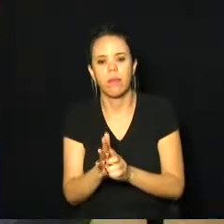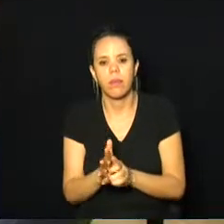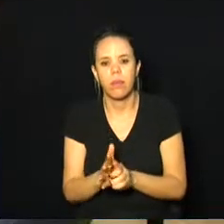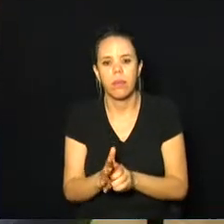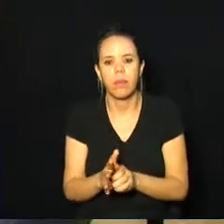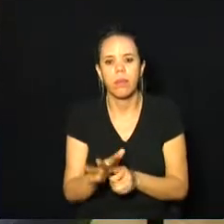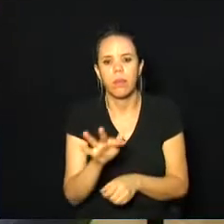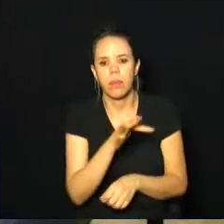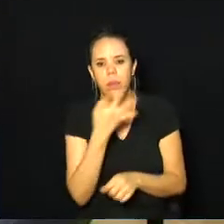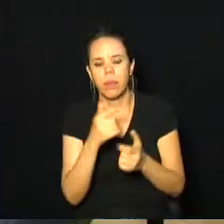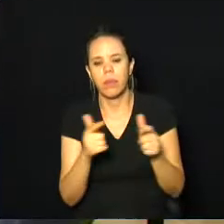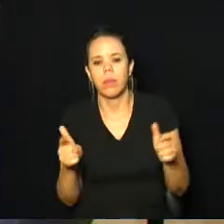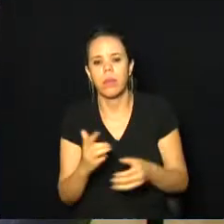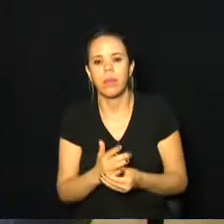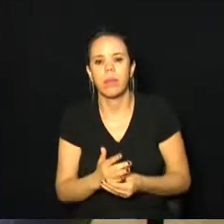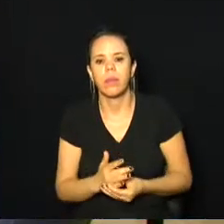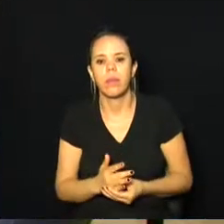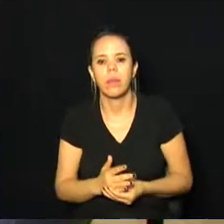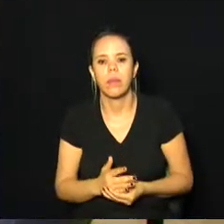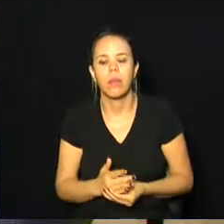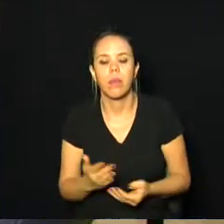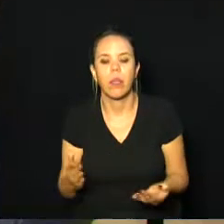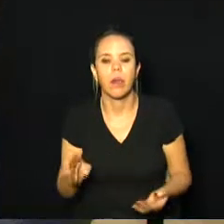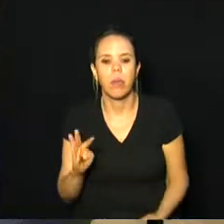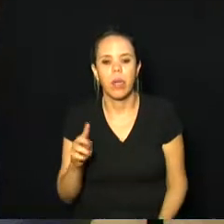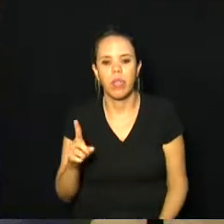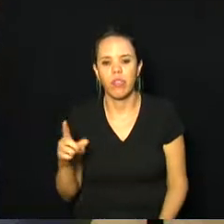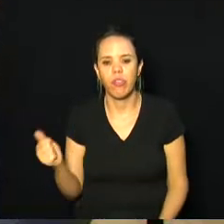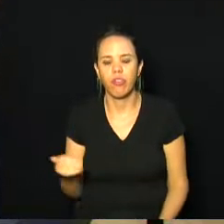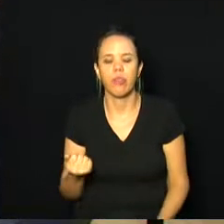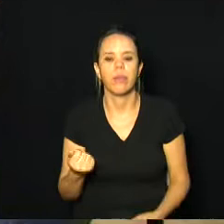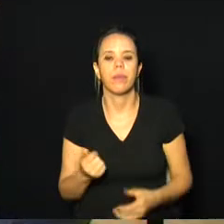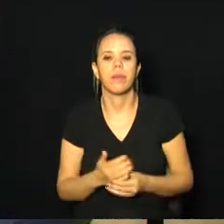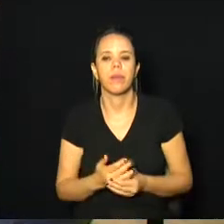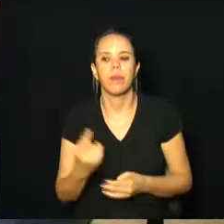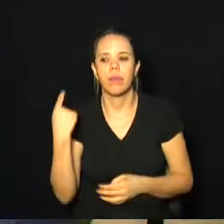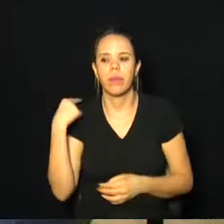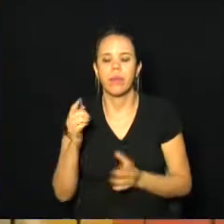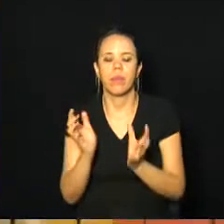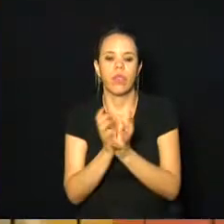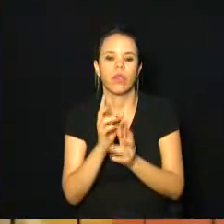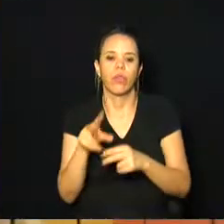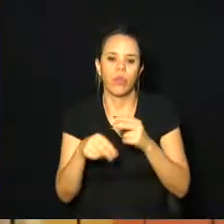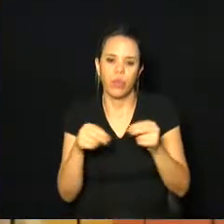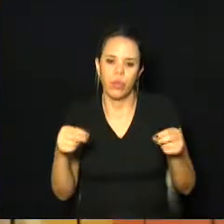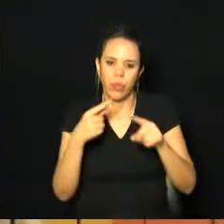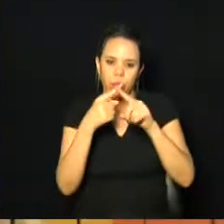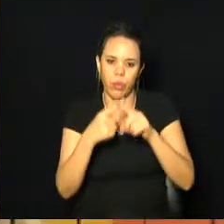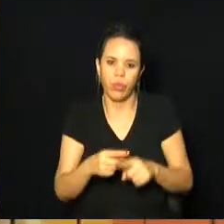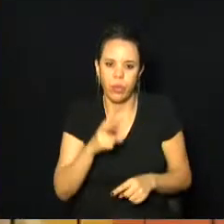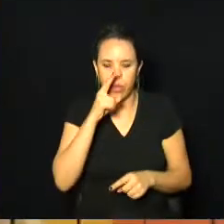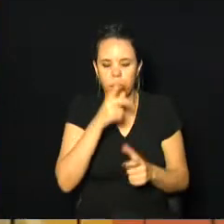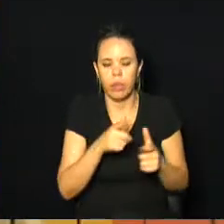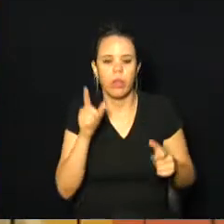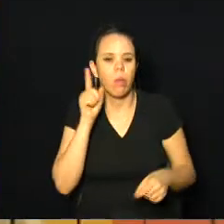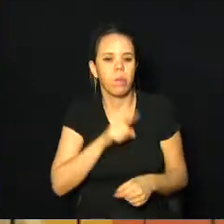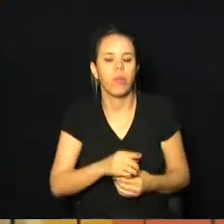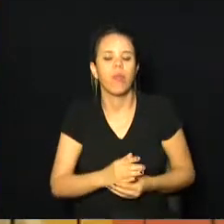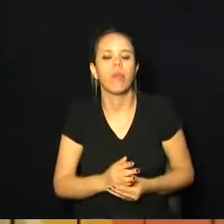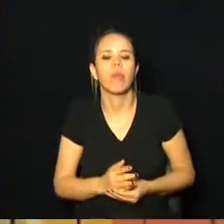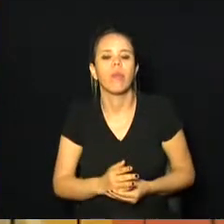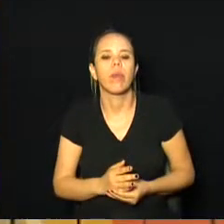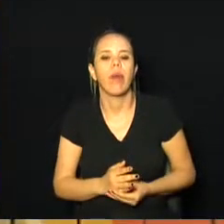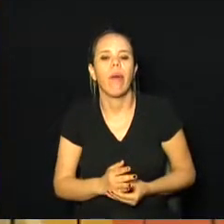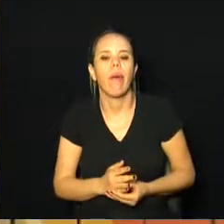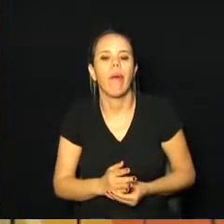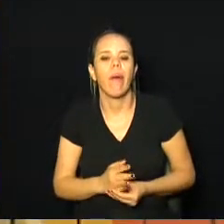França crescendo agora com o Bernardinho, apesar do insucesso no último torneio, mas é sempre uma seleção forte, os Estados Unidos. Então, é